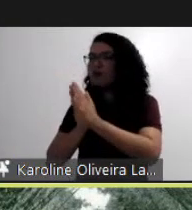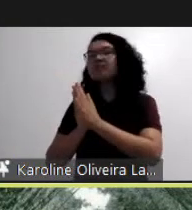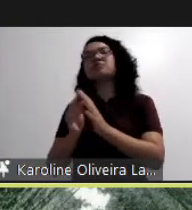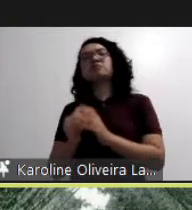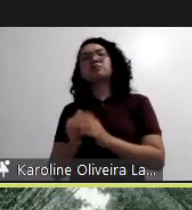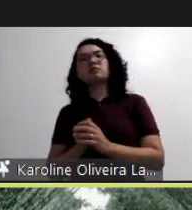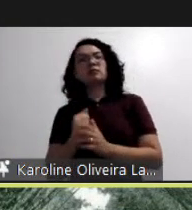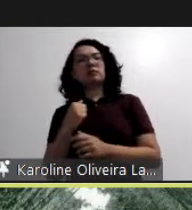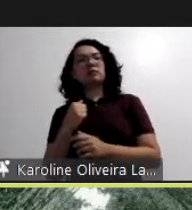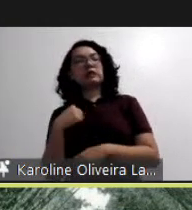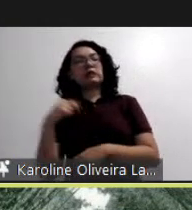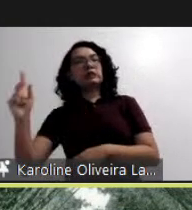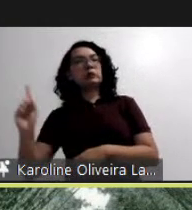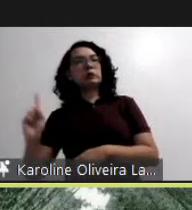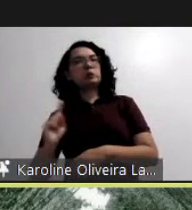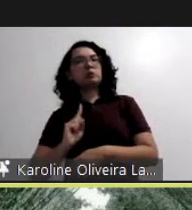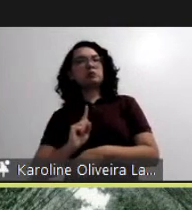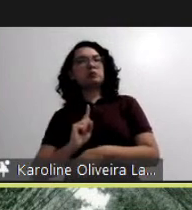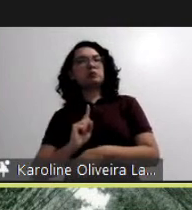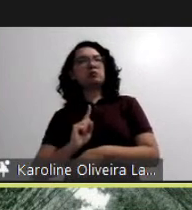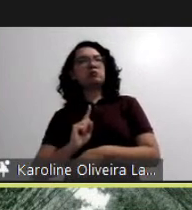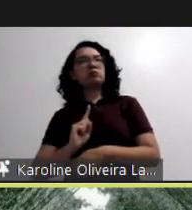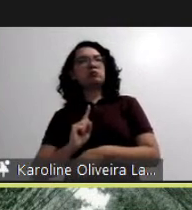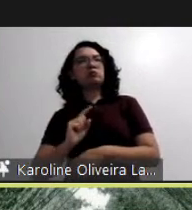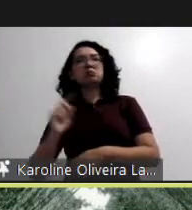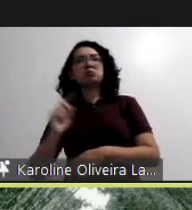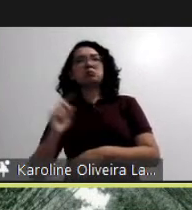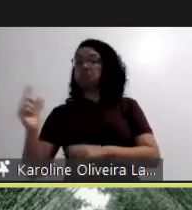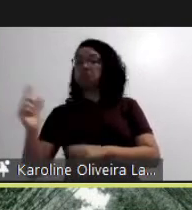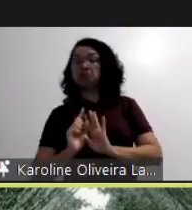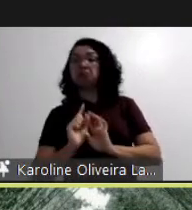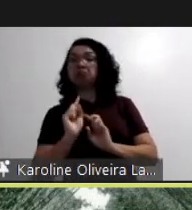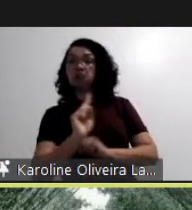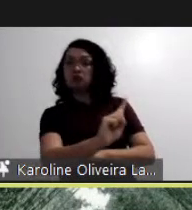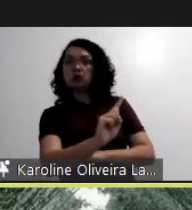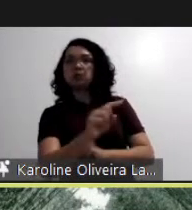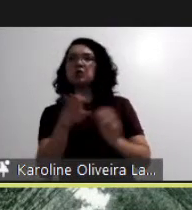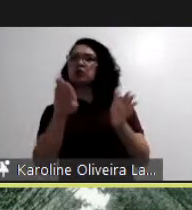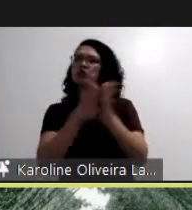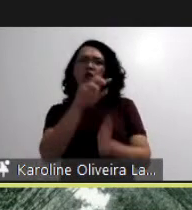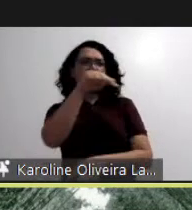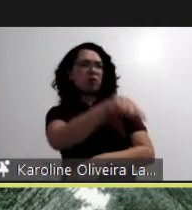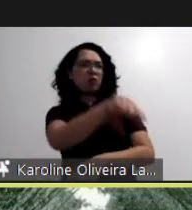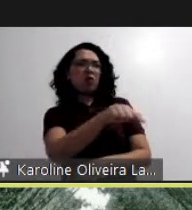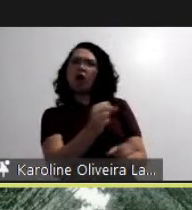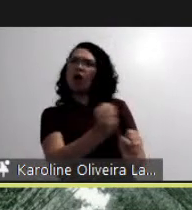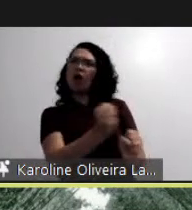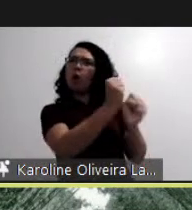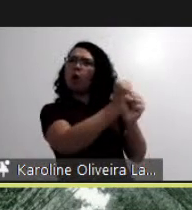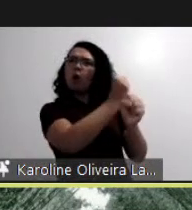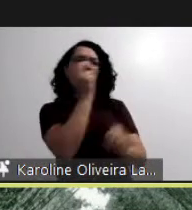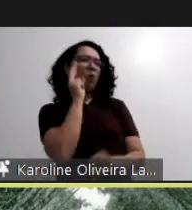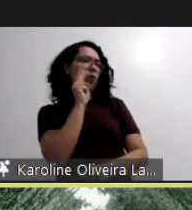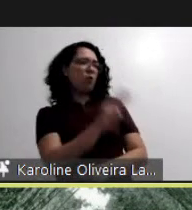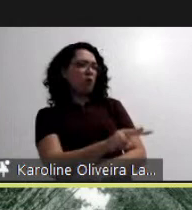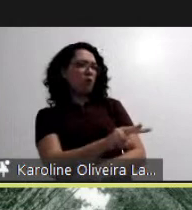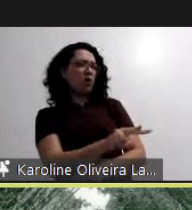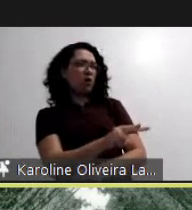obra. E quando a gente chega lá, olha, é esta obra. O que vocês